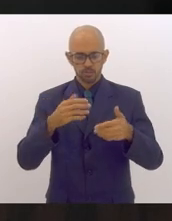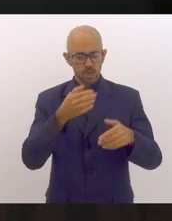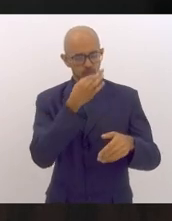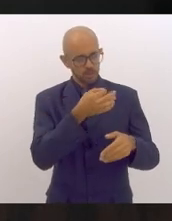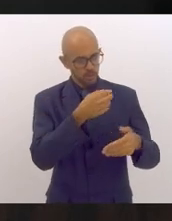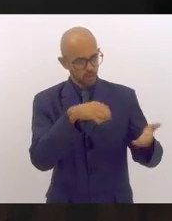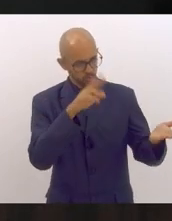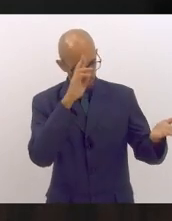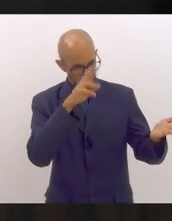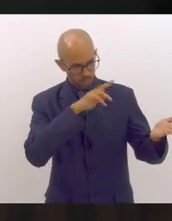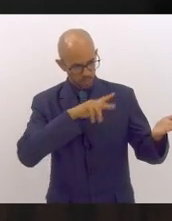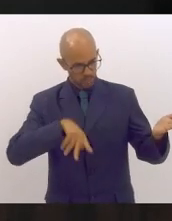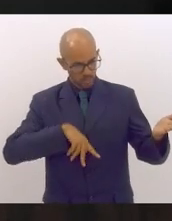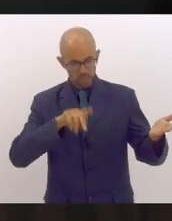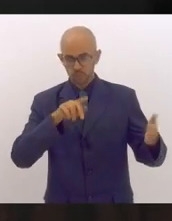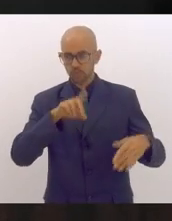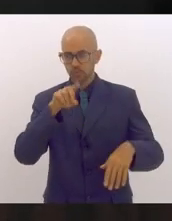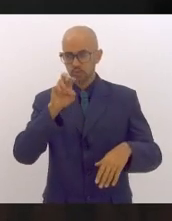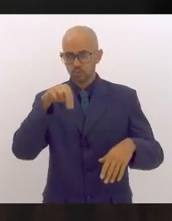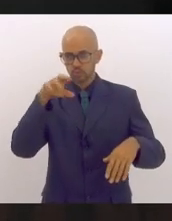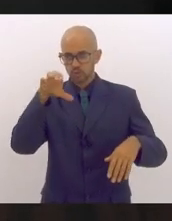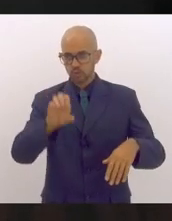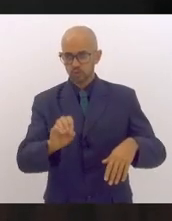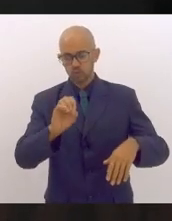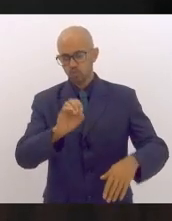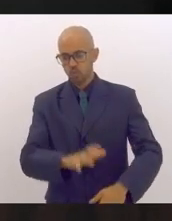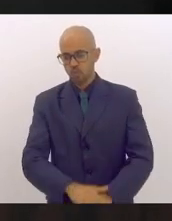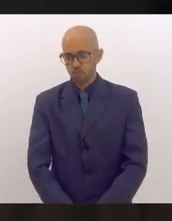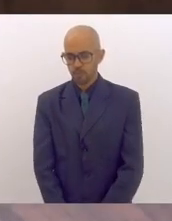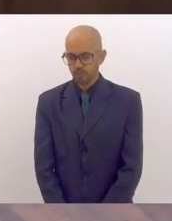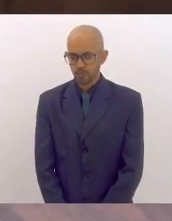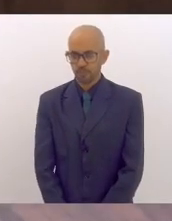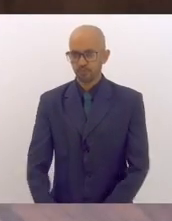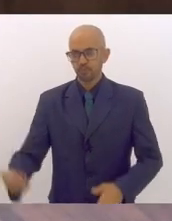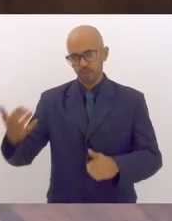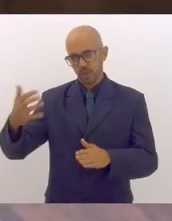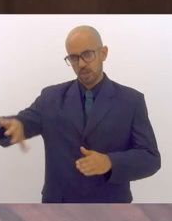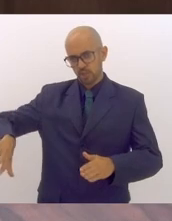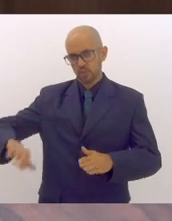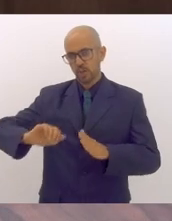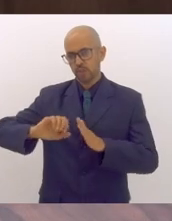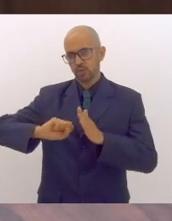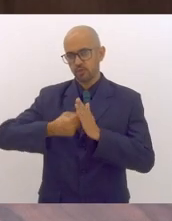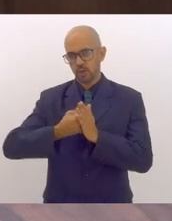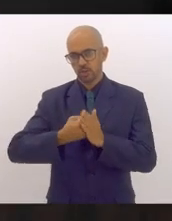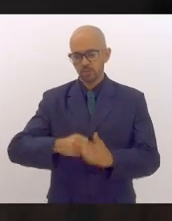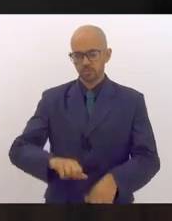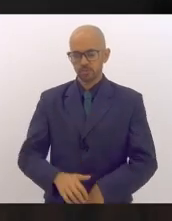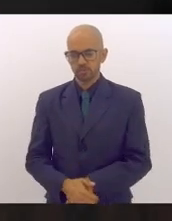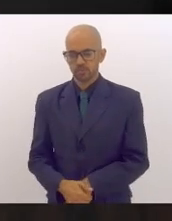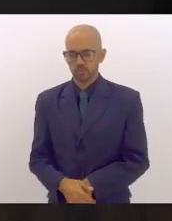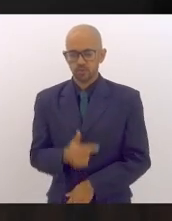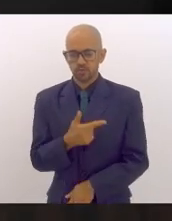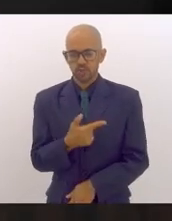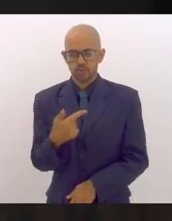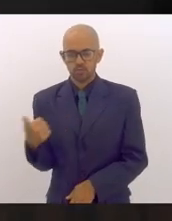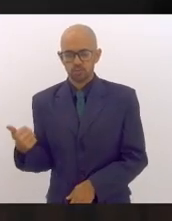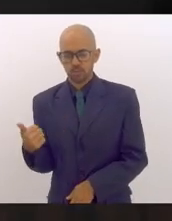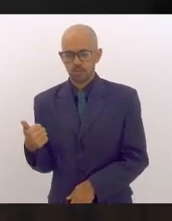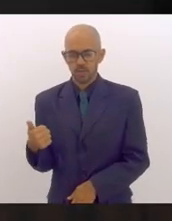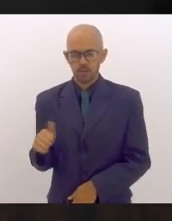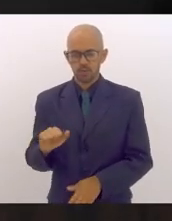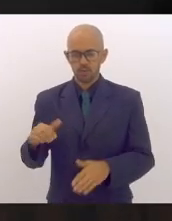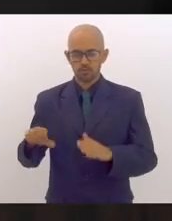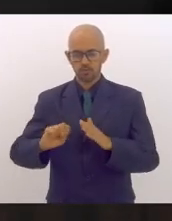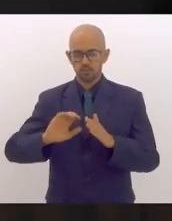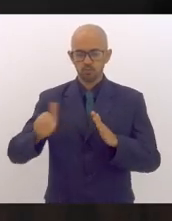senhor presidente, dado Marcelo Dino. Pela derrubada, senhor presidente. Vamos ao 21º da pauta, veto